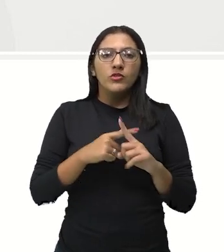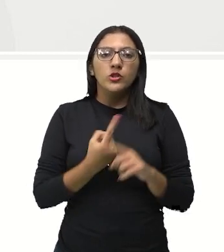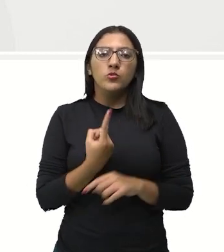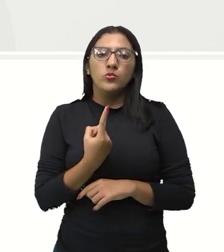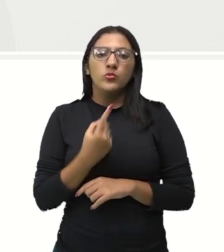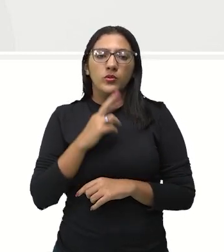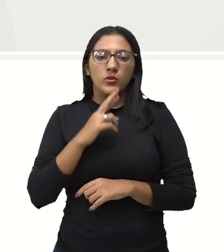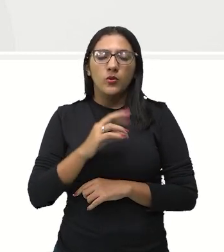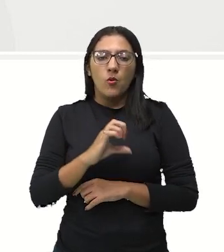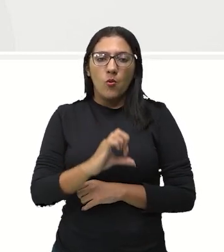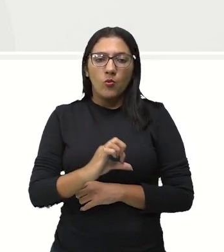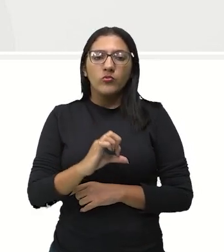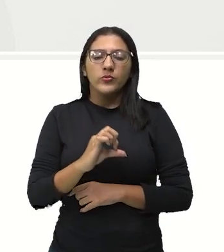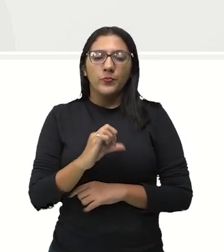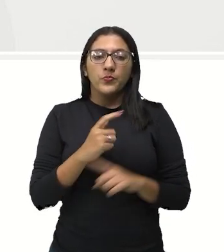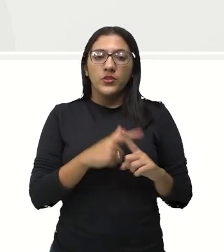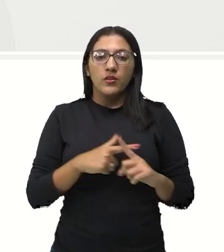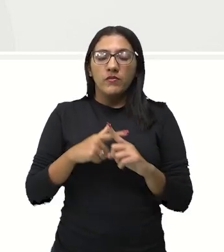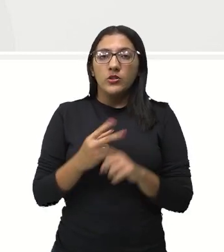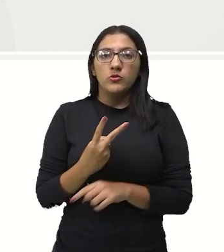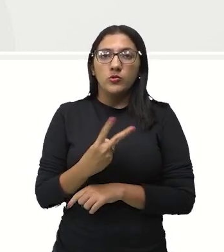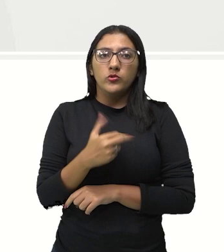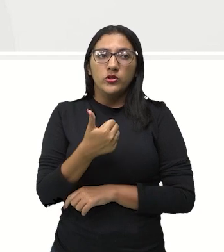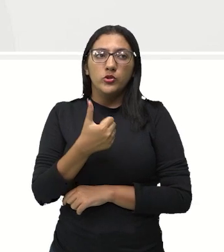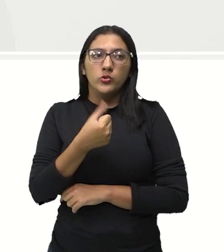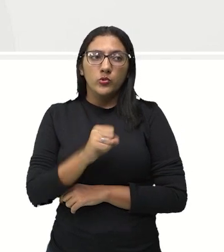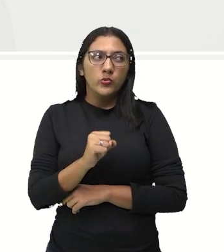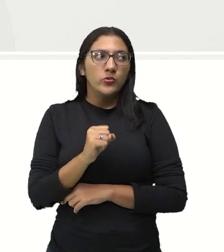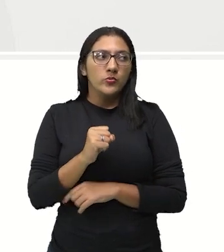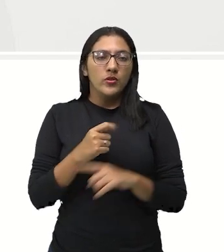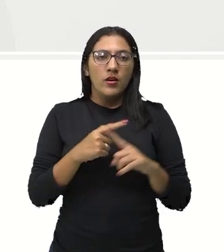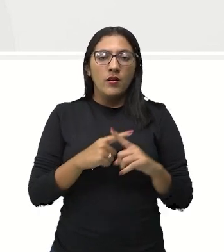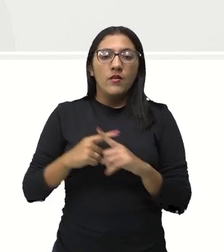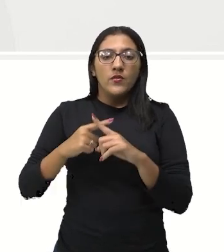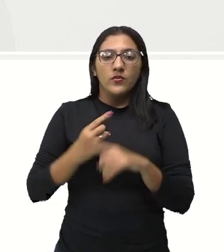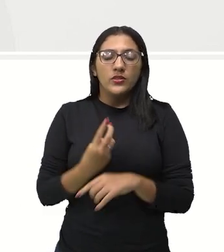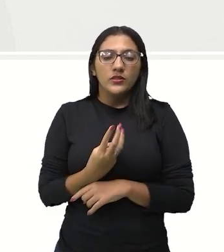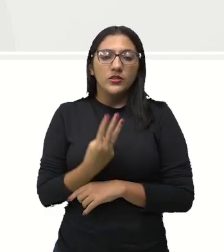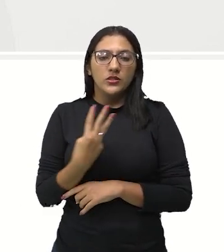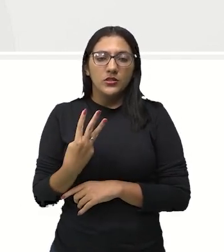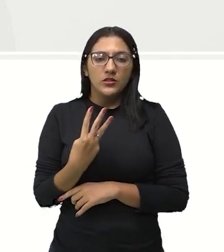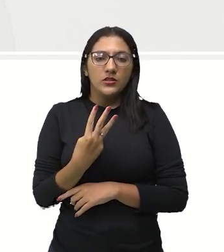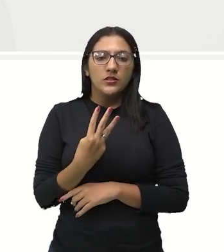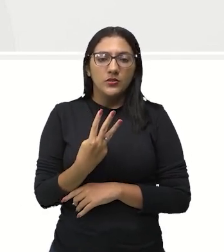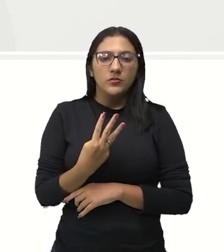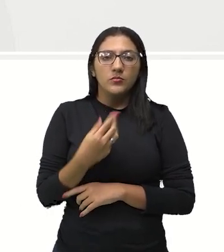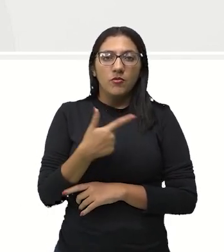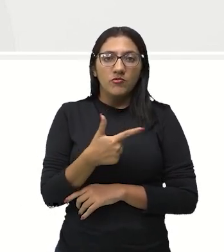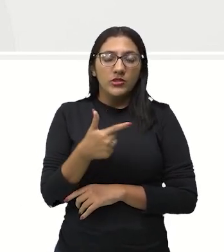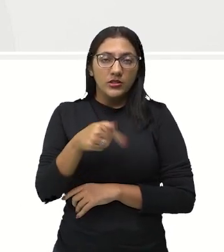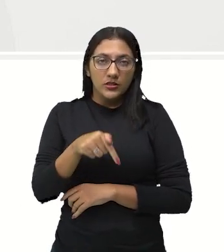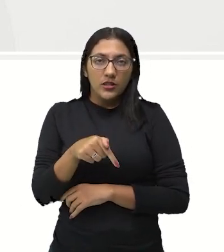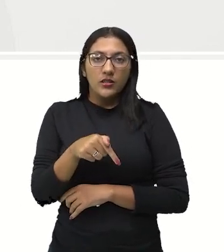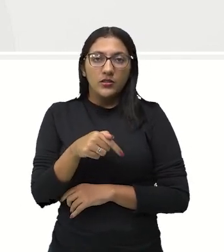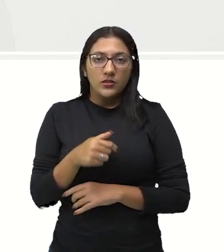27. 9 vezes 4, 36. 9 vezes 5,